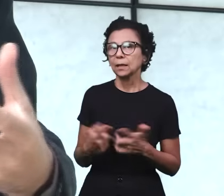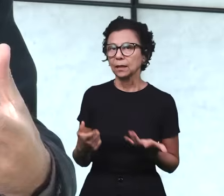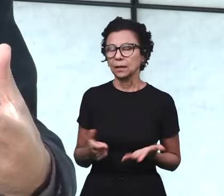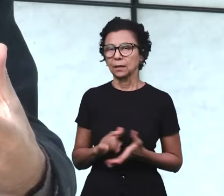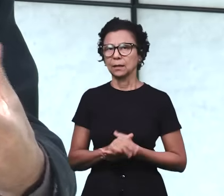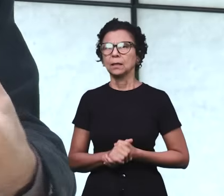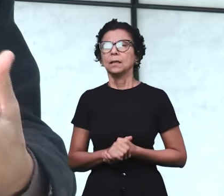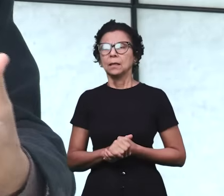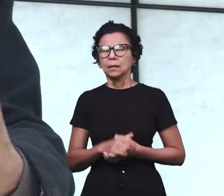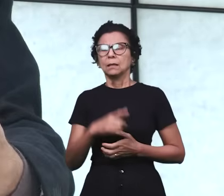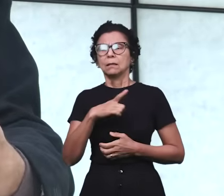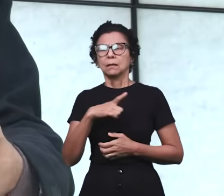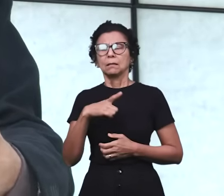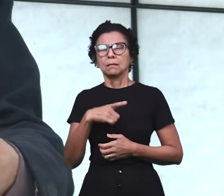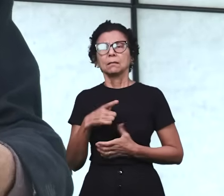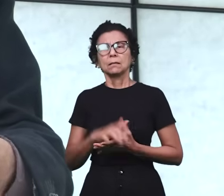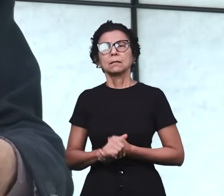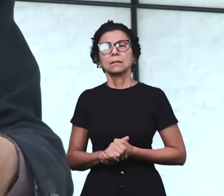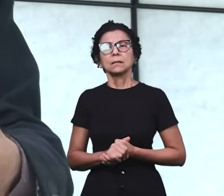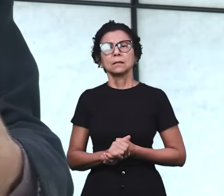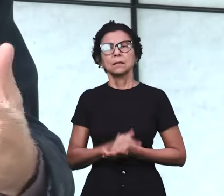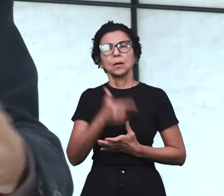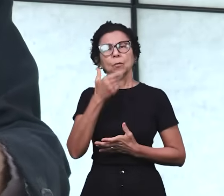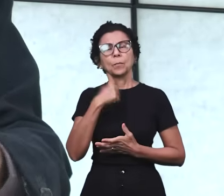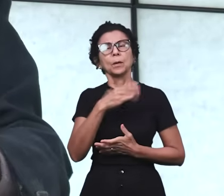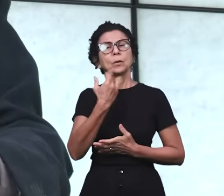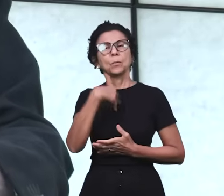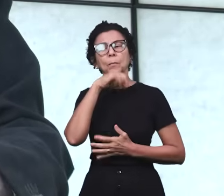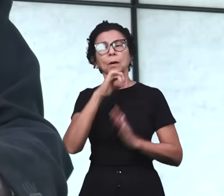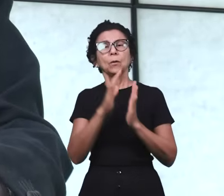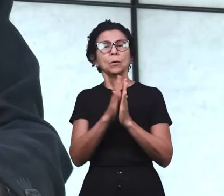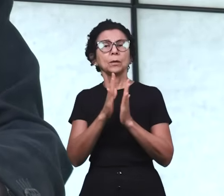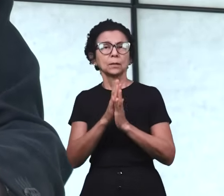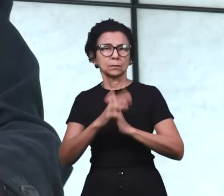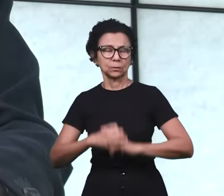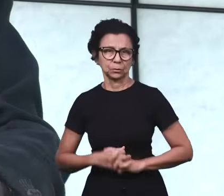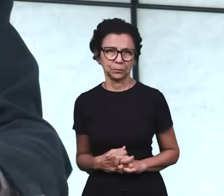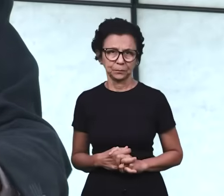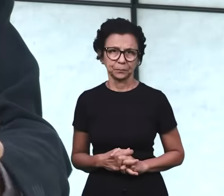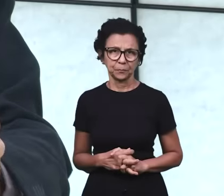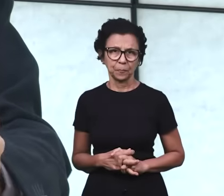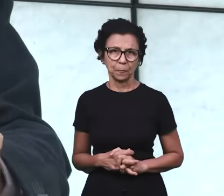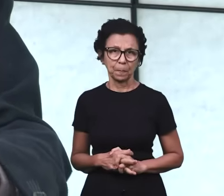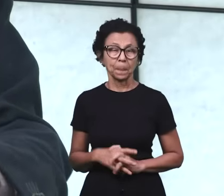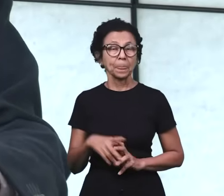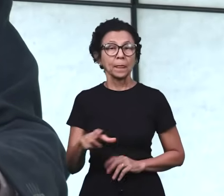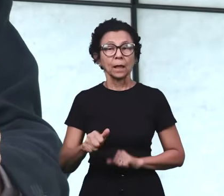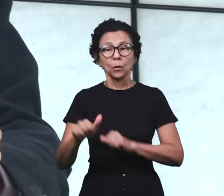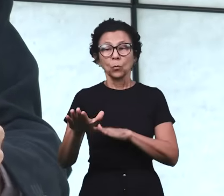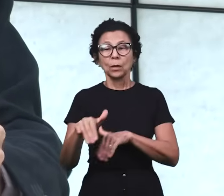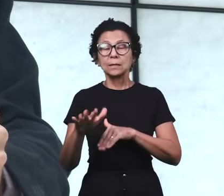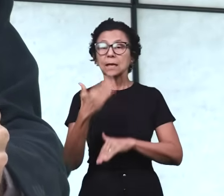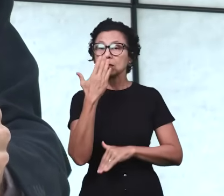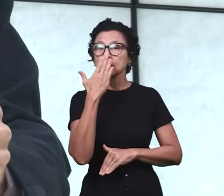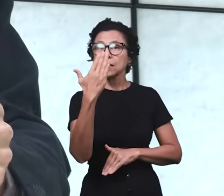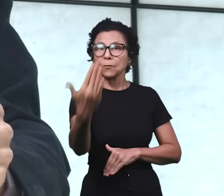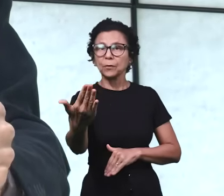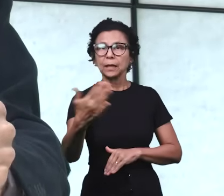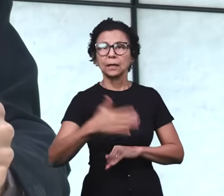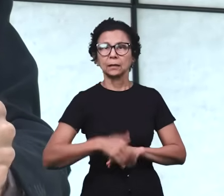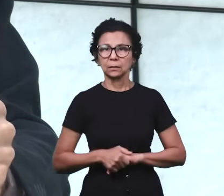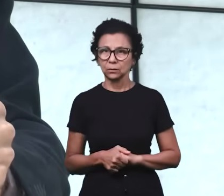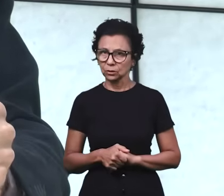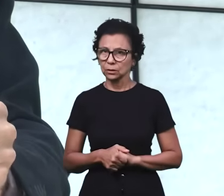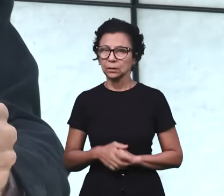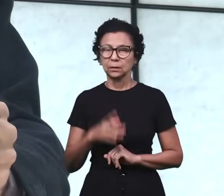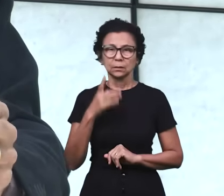qual a essência, digamos, de uma retaguarda, de um exército à retaguarda? O que está à frente, ele está